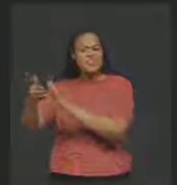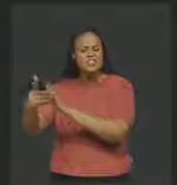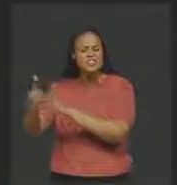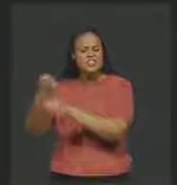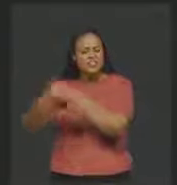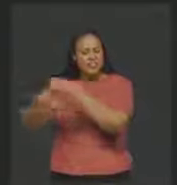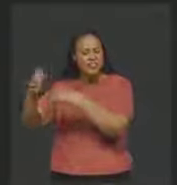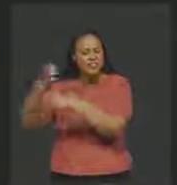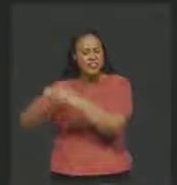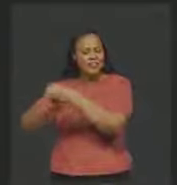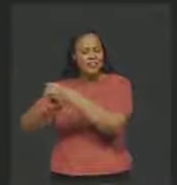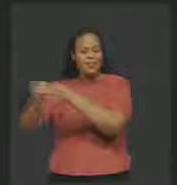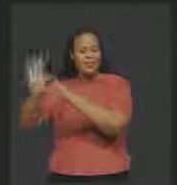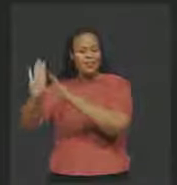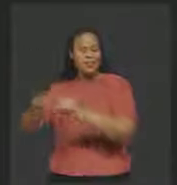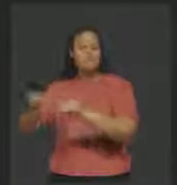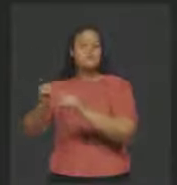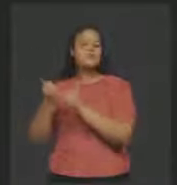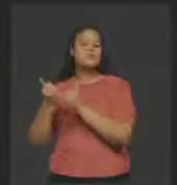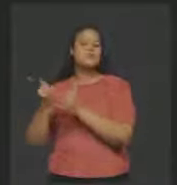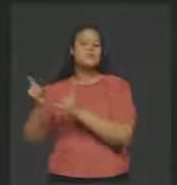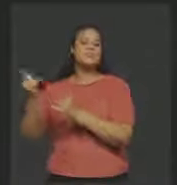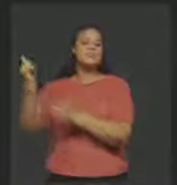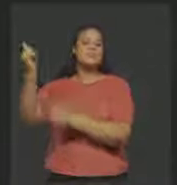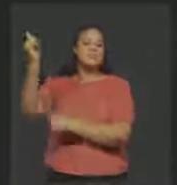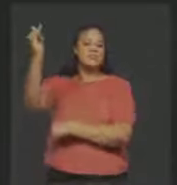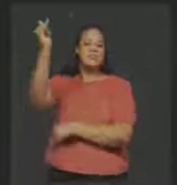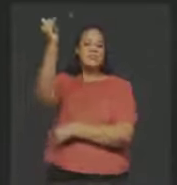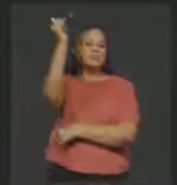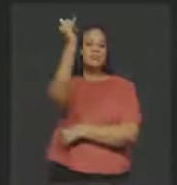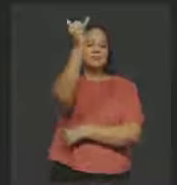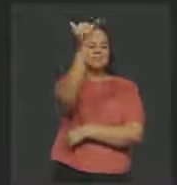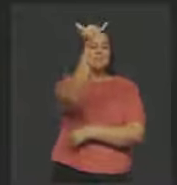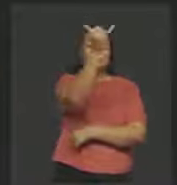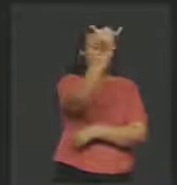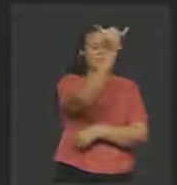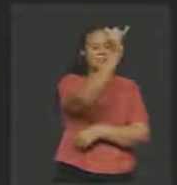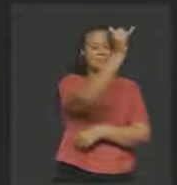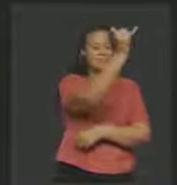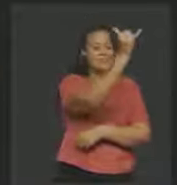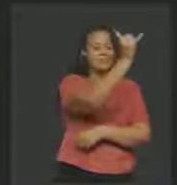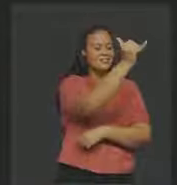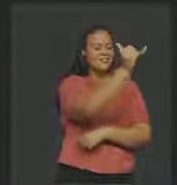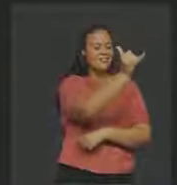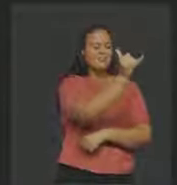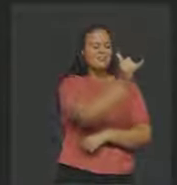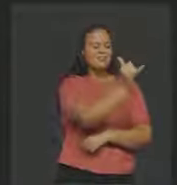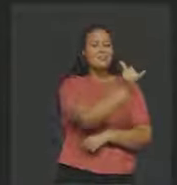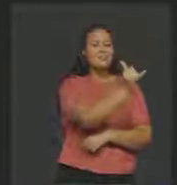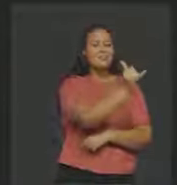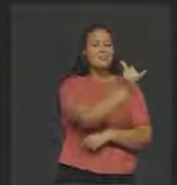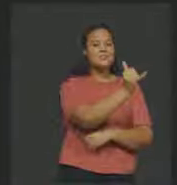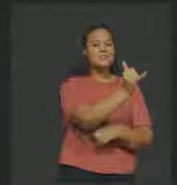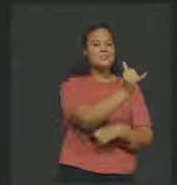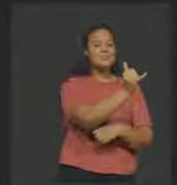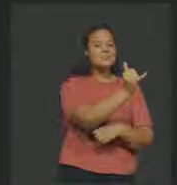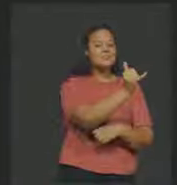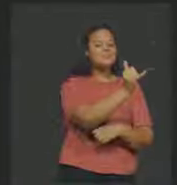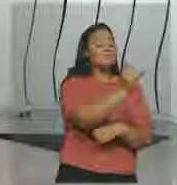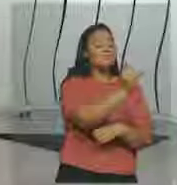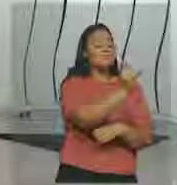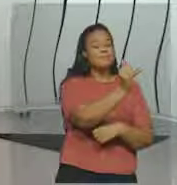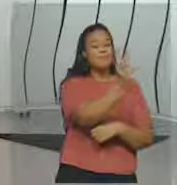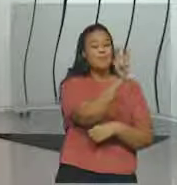perdido energia, ele vai seguir esse caminho no condutor e vai voltar aqui para a